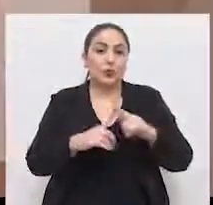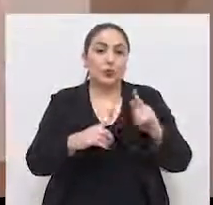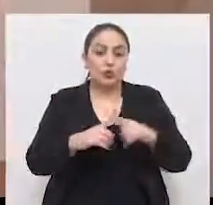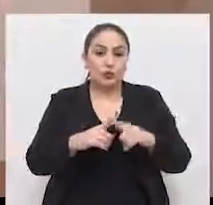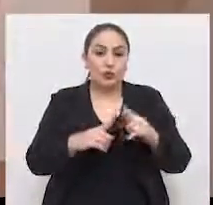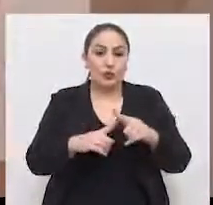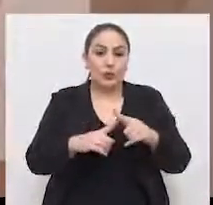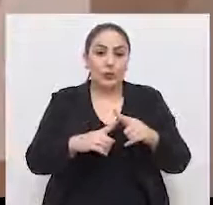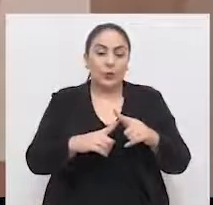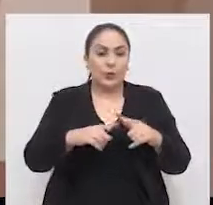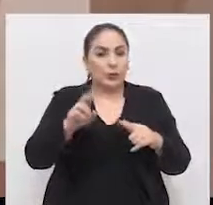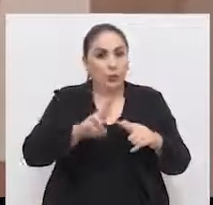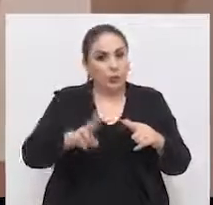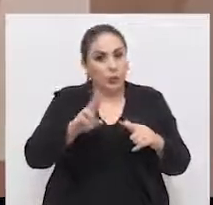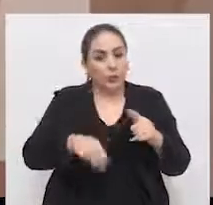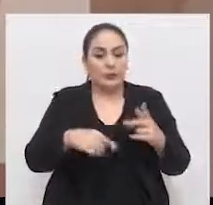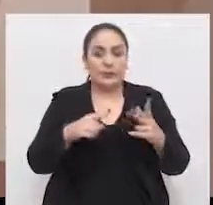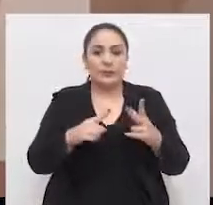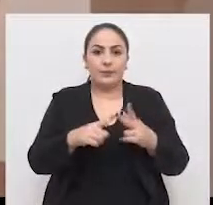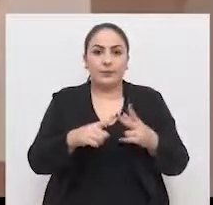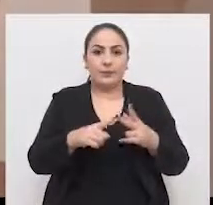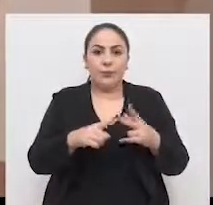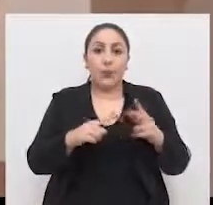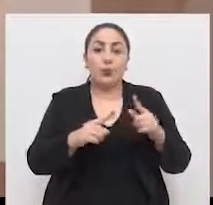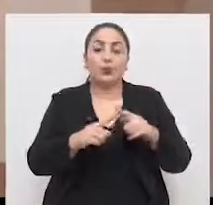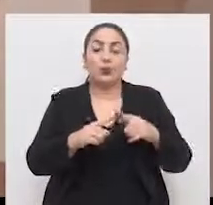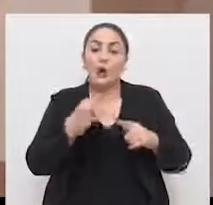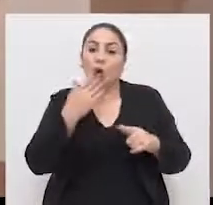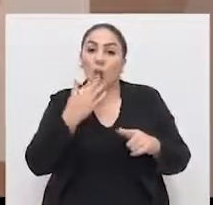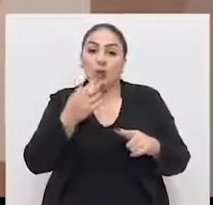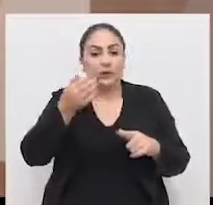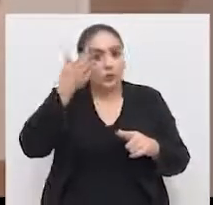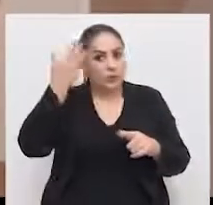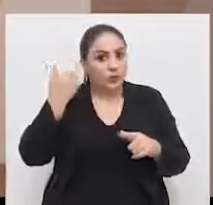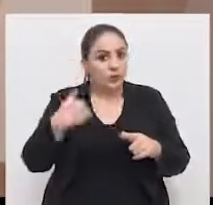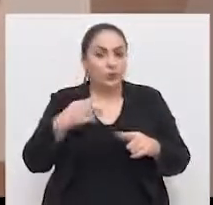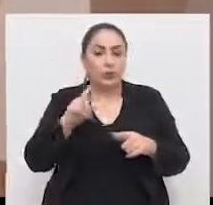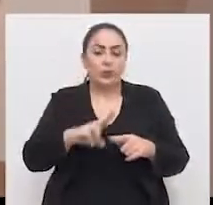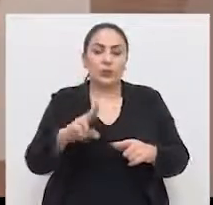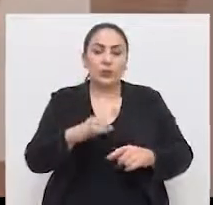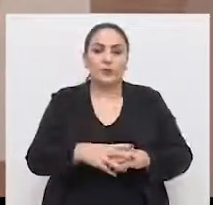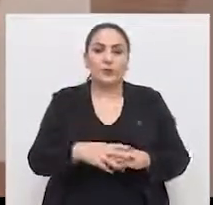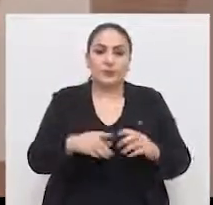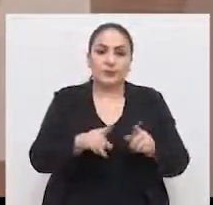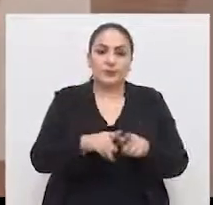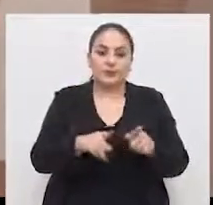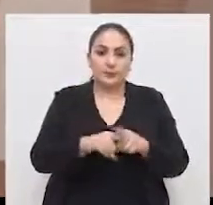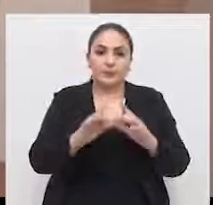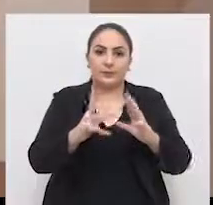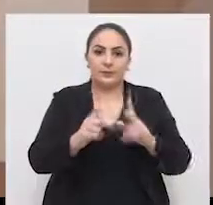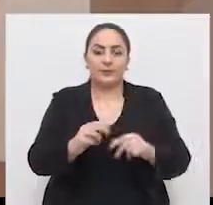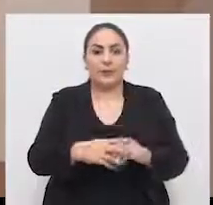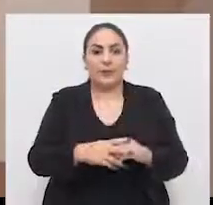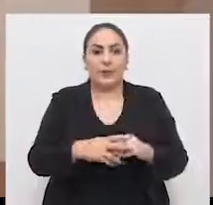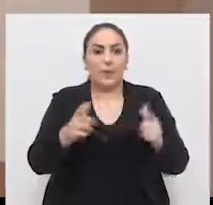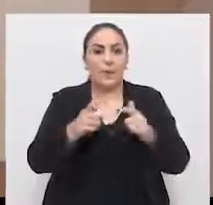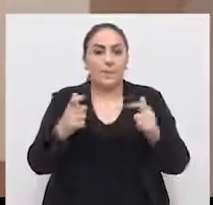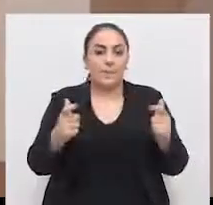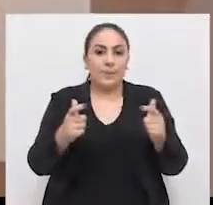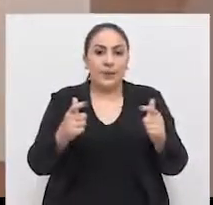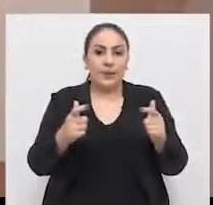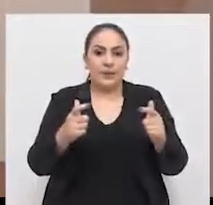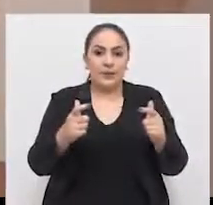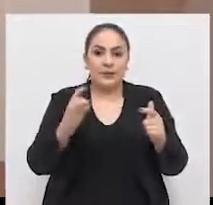o tipo de mecha que você faz, com o tipo de coloração que você faz, a tonalidade que